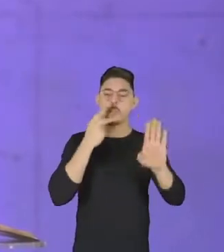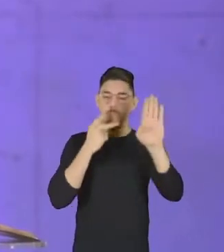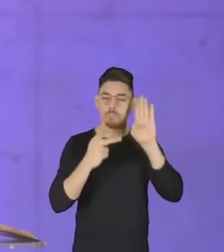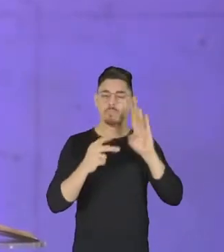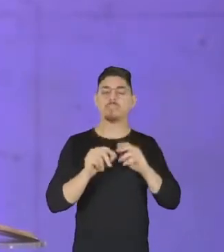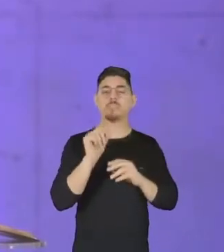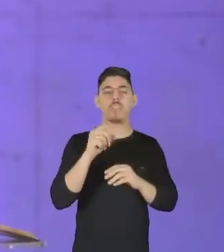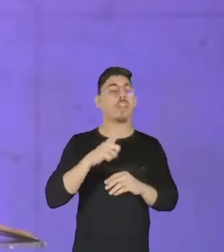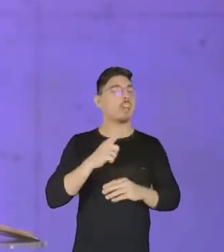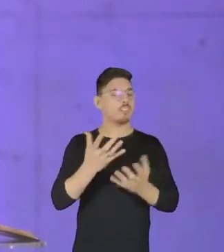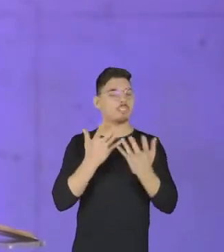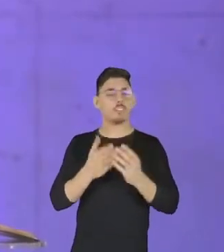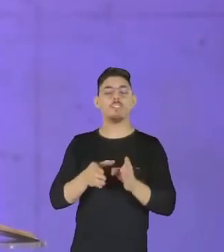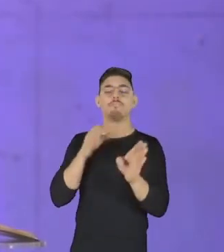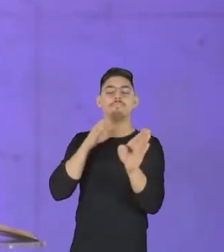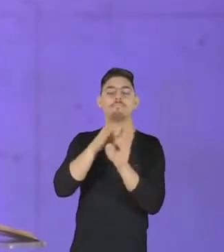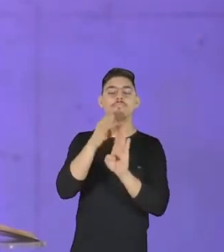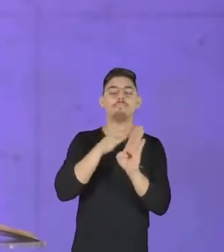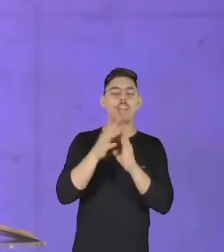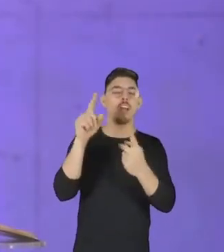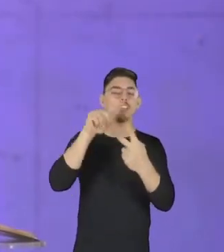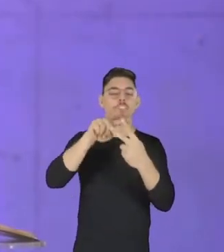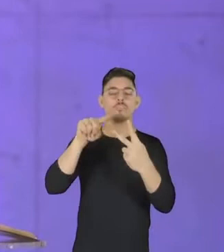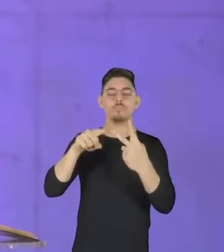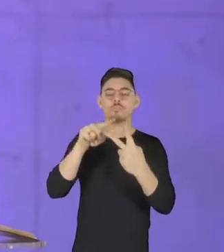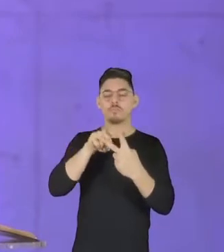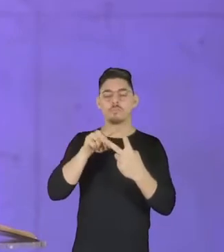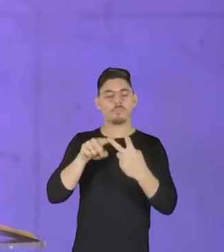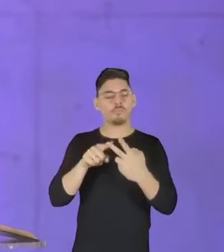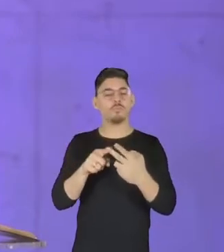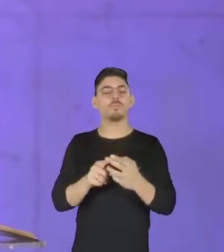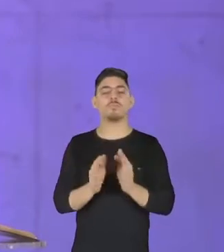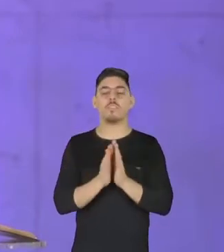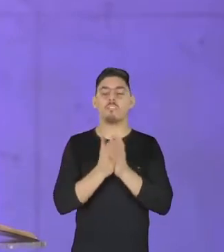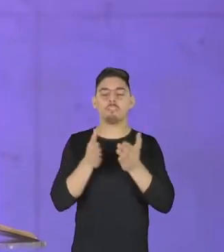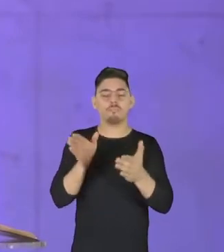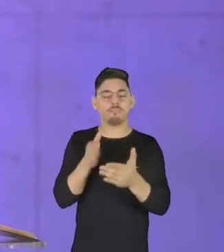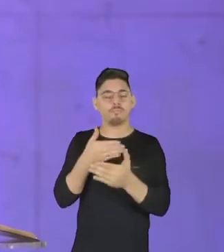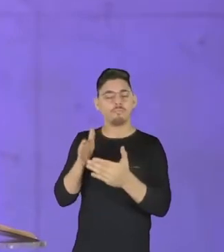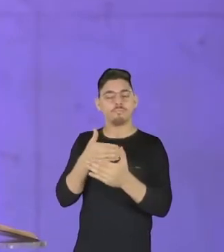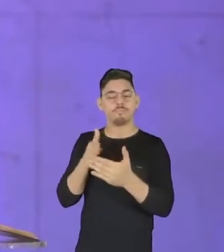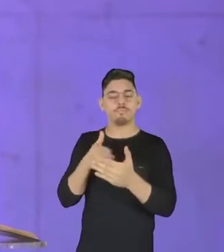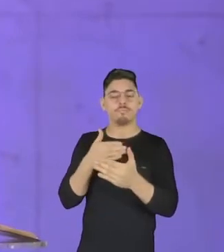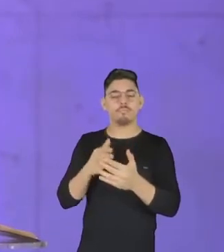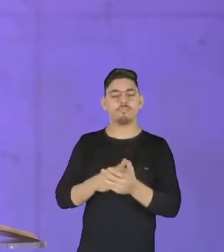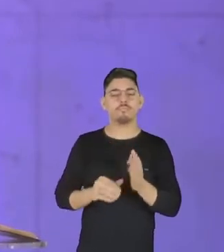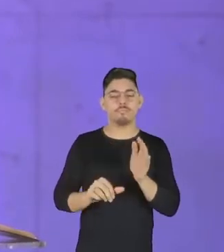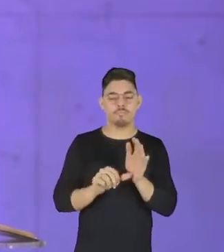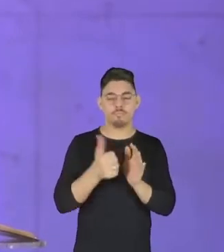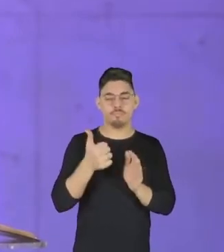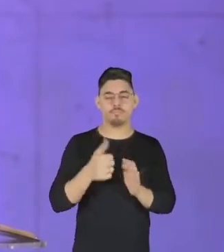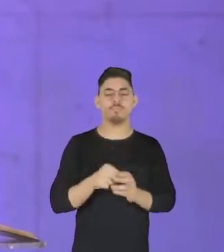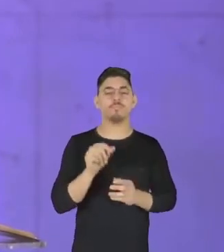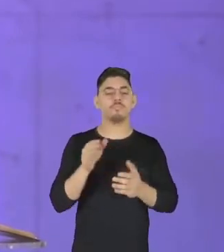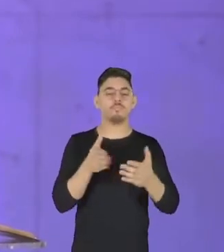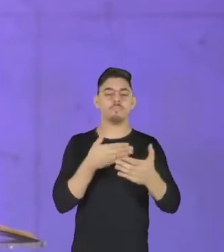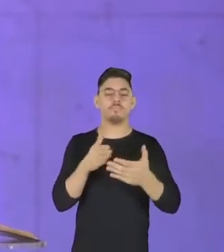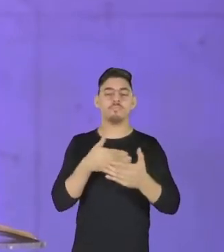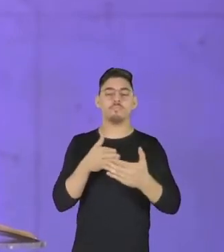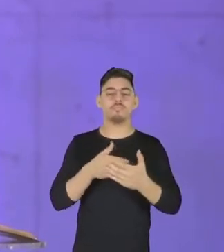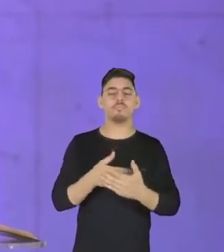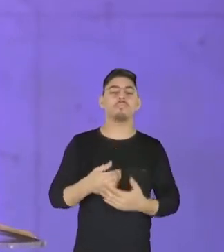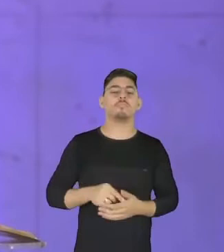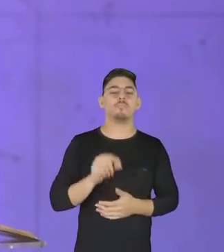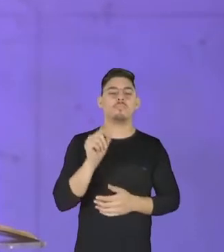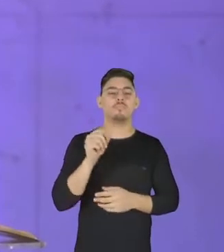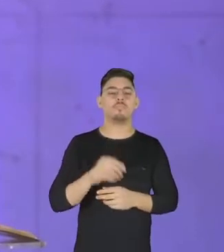duas indicações de leitura que nós iremos usar ao longo desta série. O primeiro é um livro do Max Lucado, que